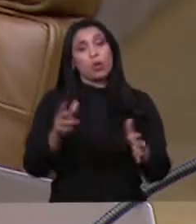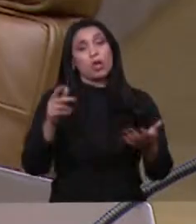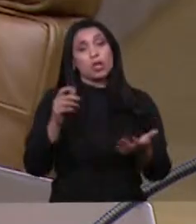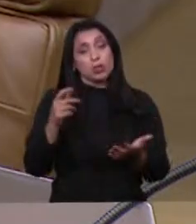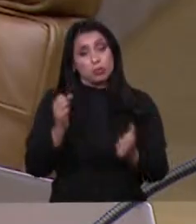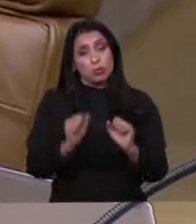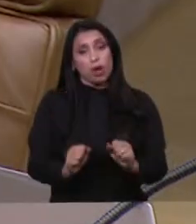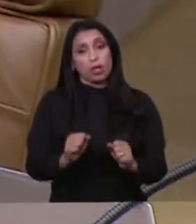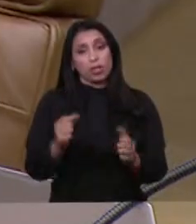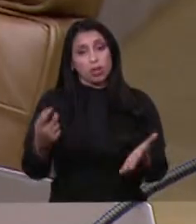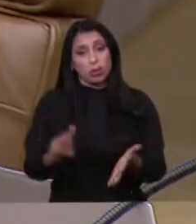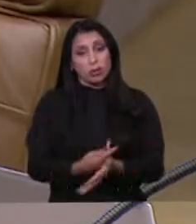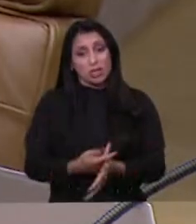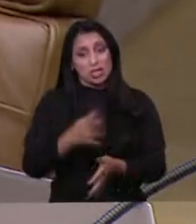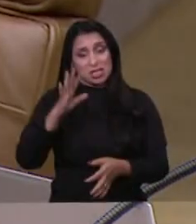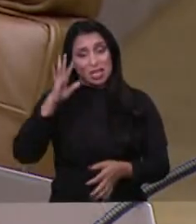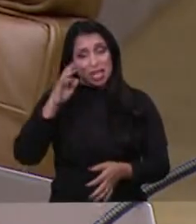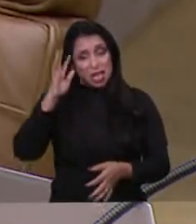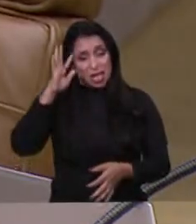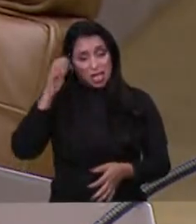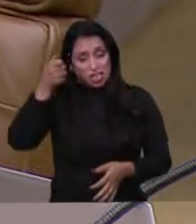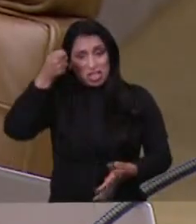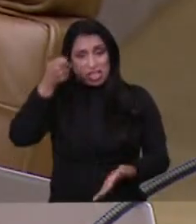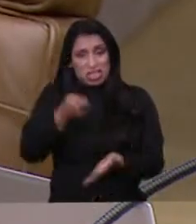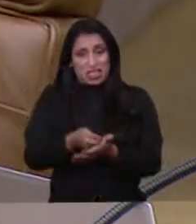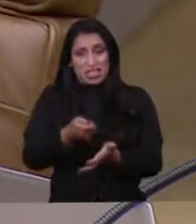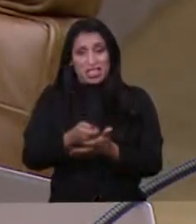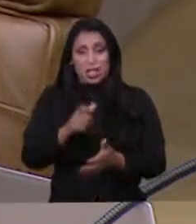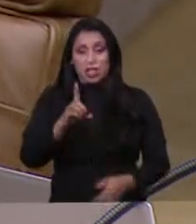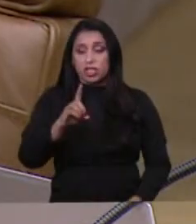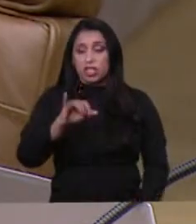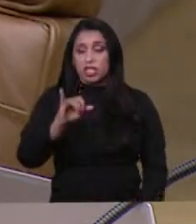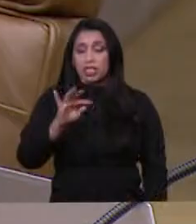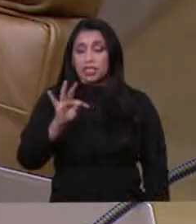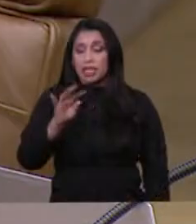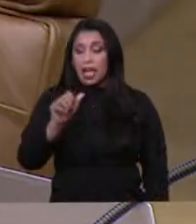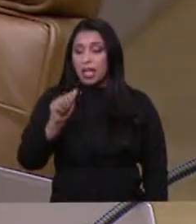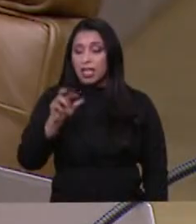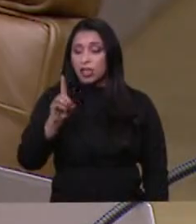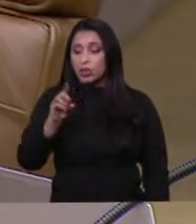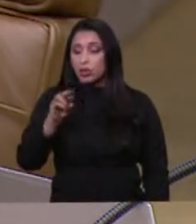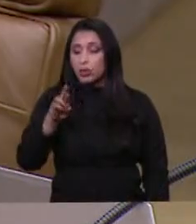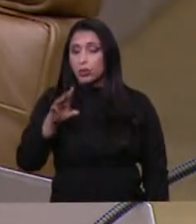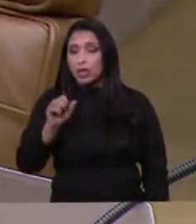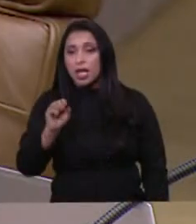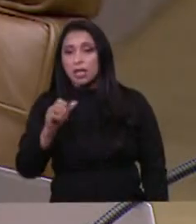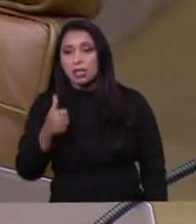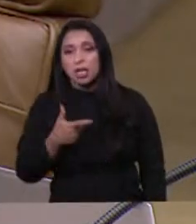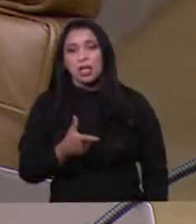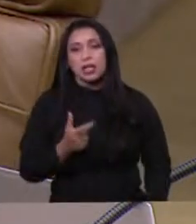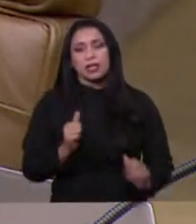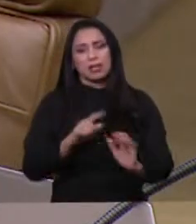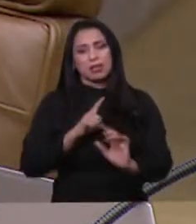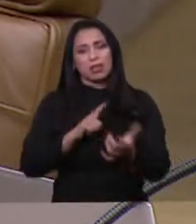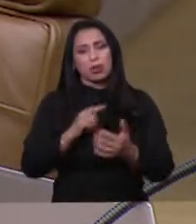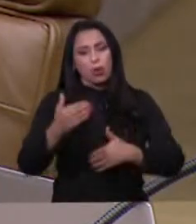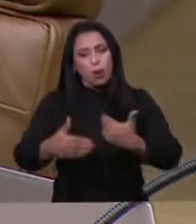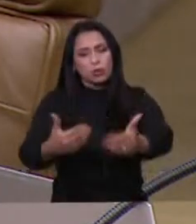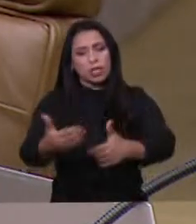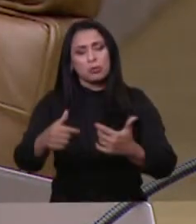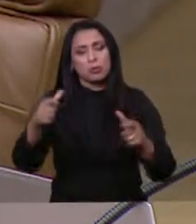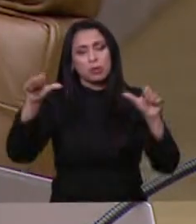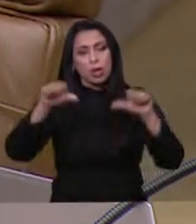surgimento de ditaduras que se perpetuam no tempo. Golpes de Estado fazem parte da linguagem política e